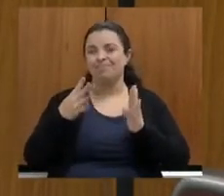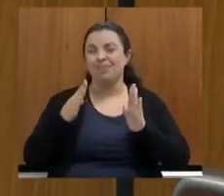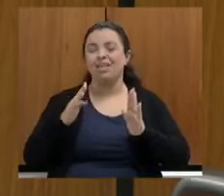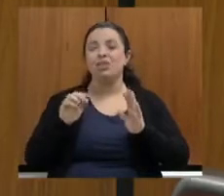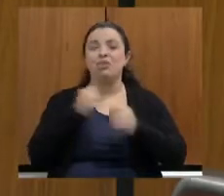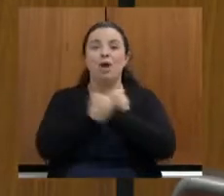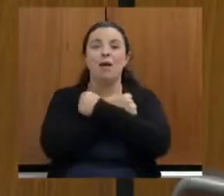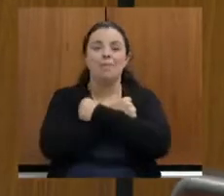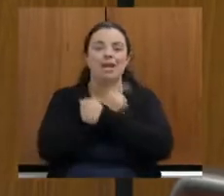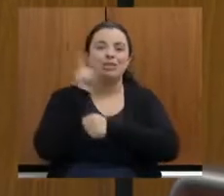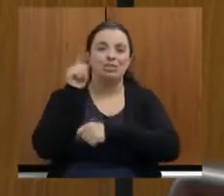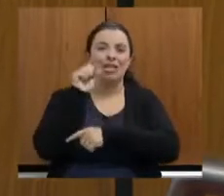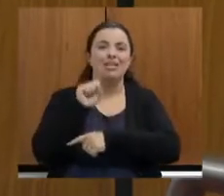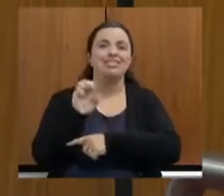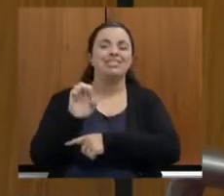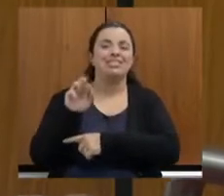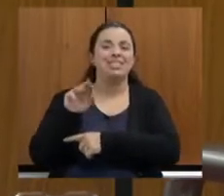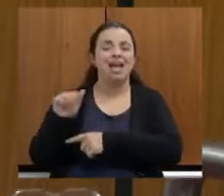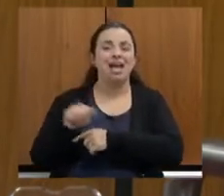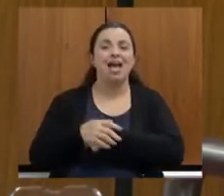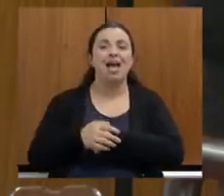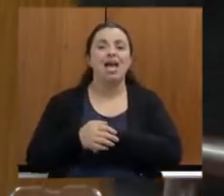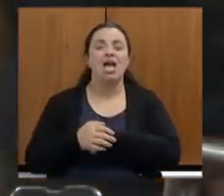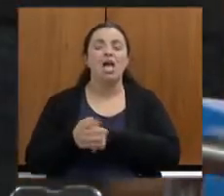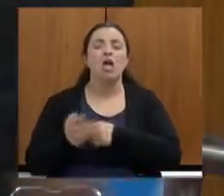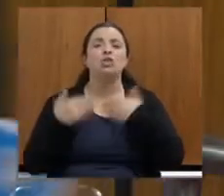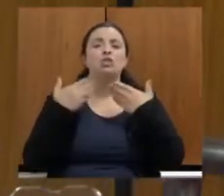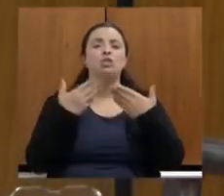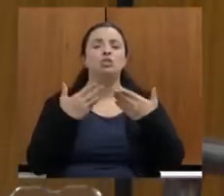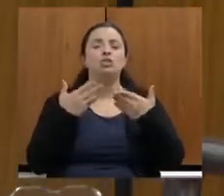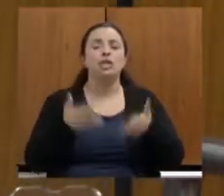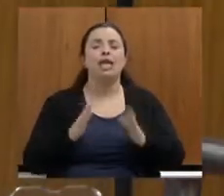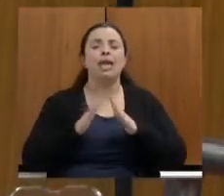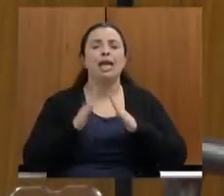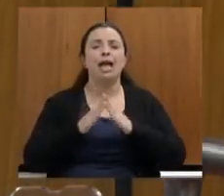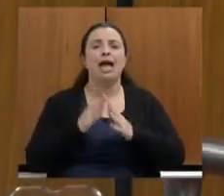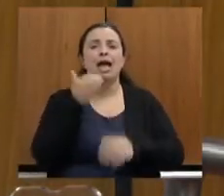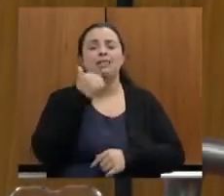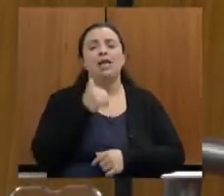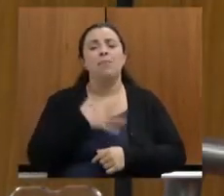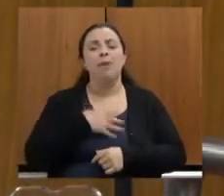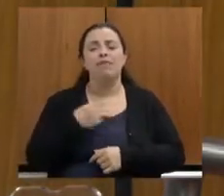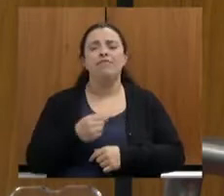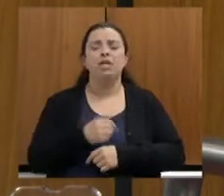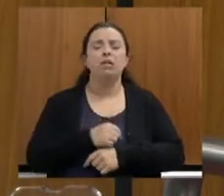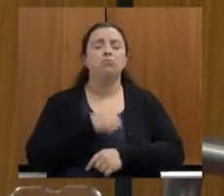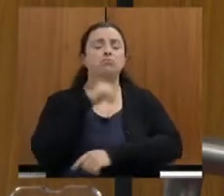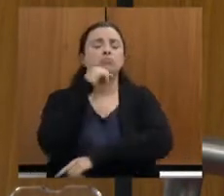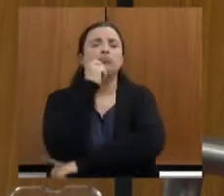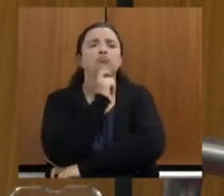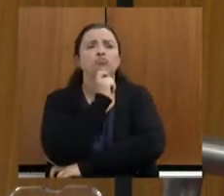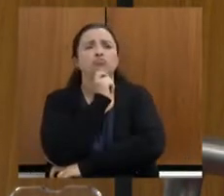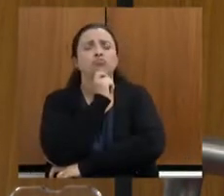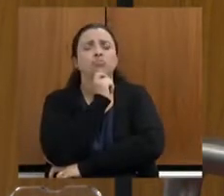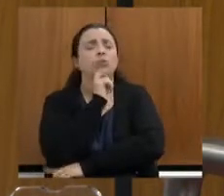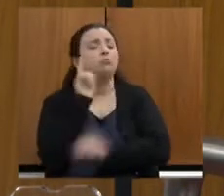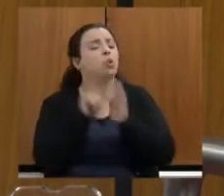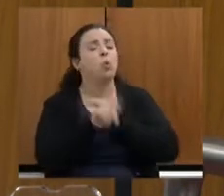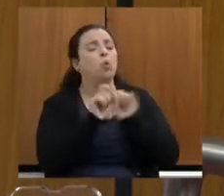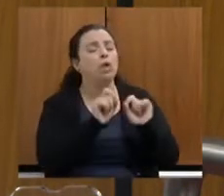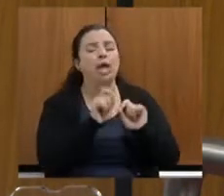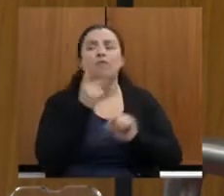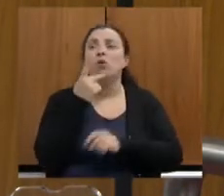Jamile me encostaram na parede mamãe também queremos fazer alguma coisa pela Serra do Curral E aí surgiu a ideia